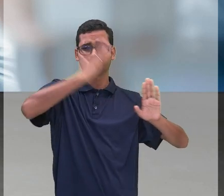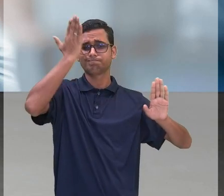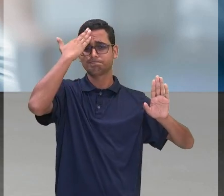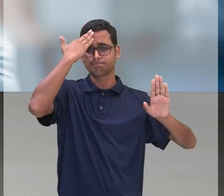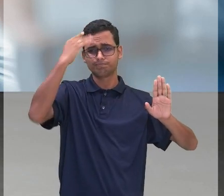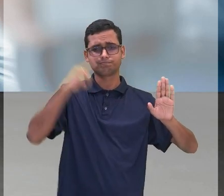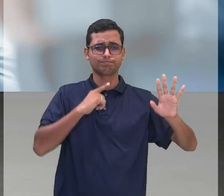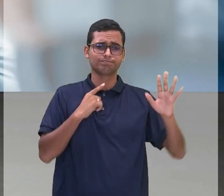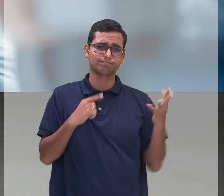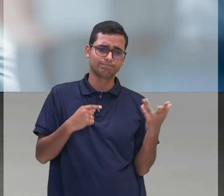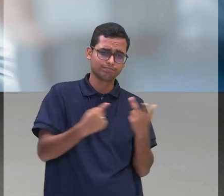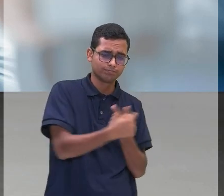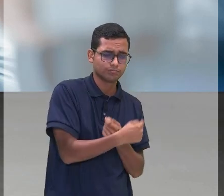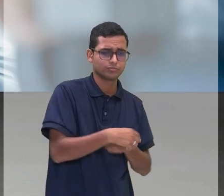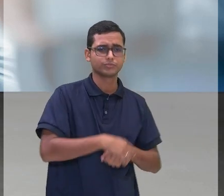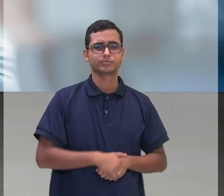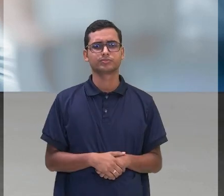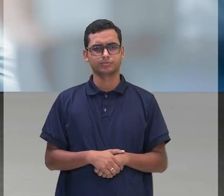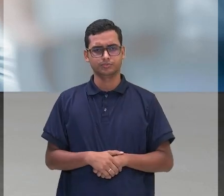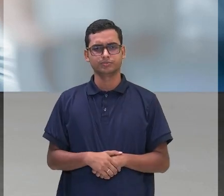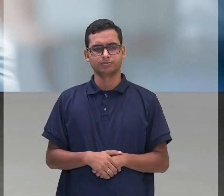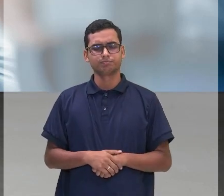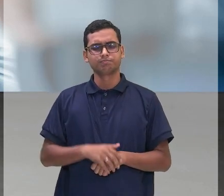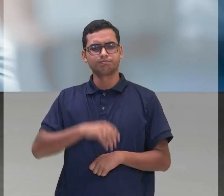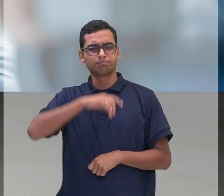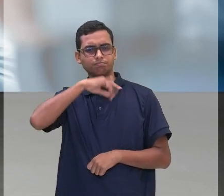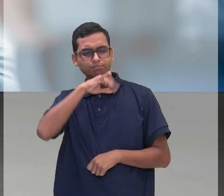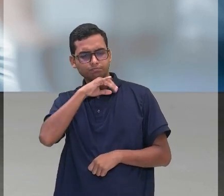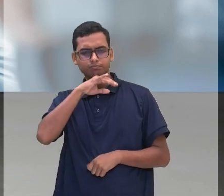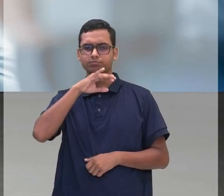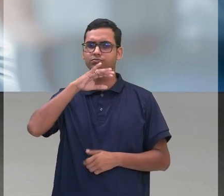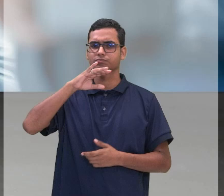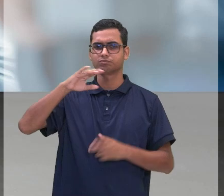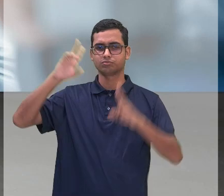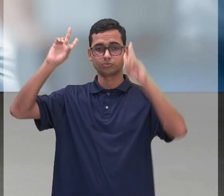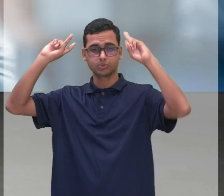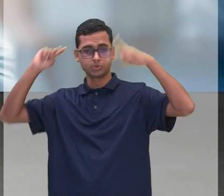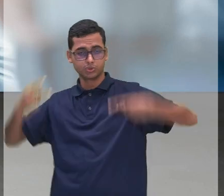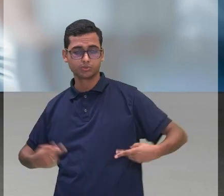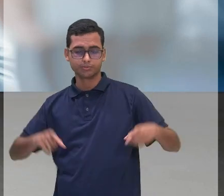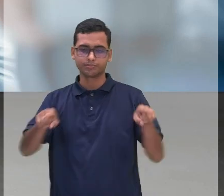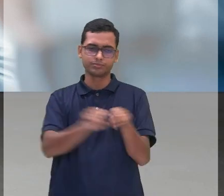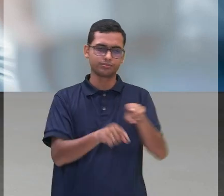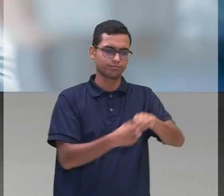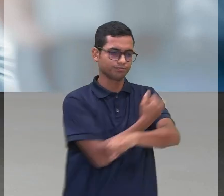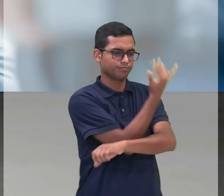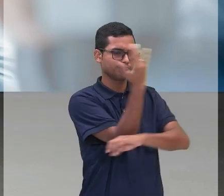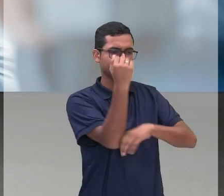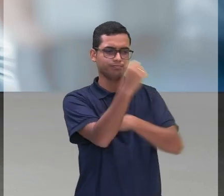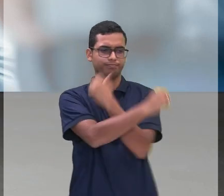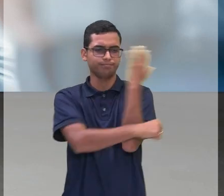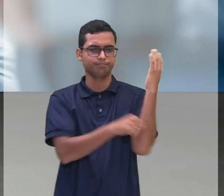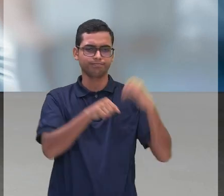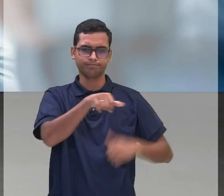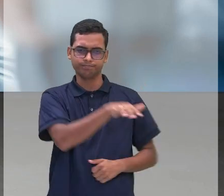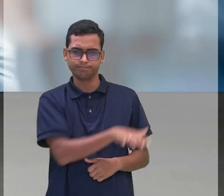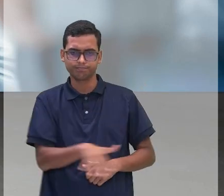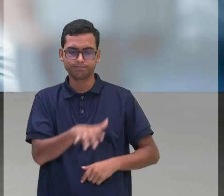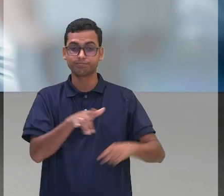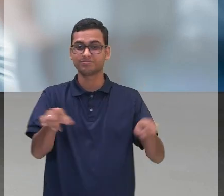também ali aqueles fatores que são prejudiciais ao homem e ao ambiente. Tá? Então a gente observou que